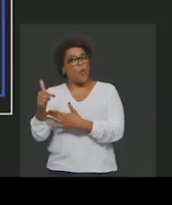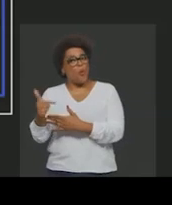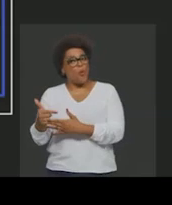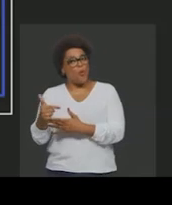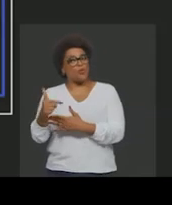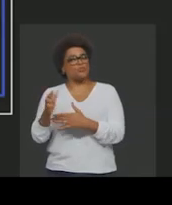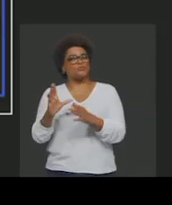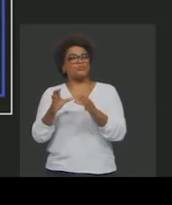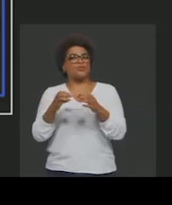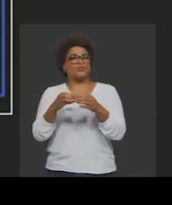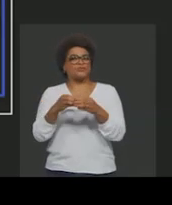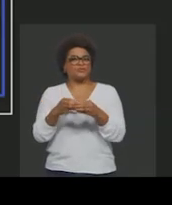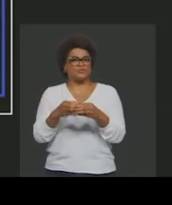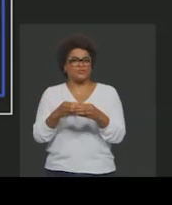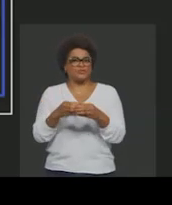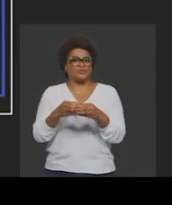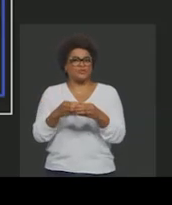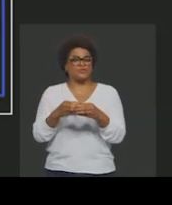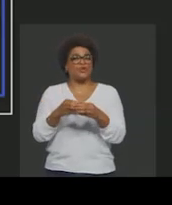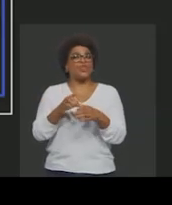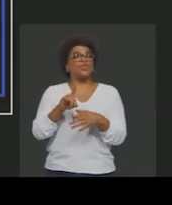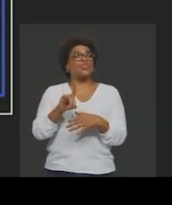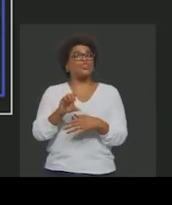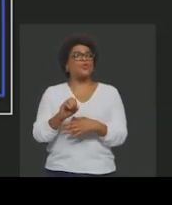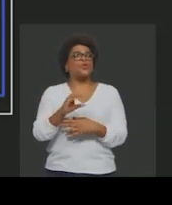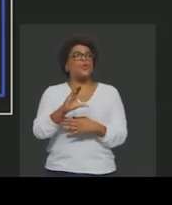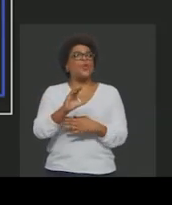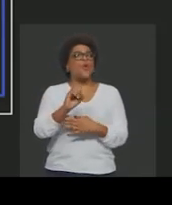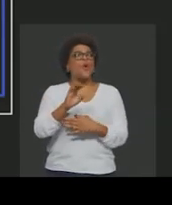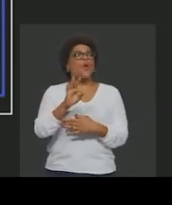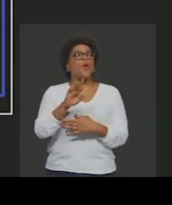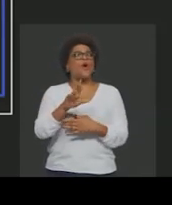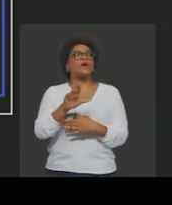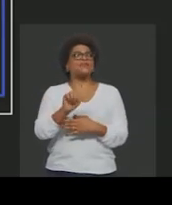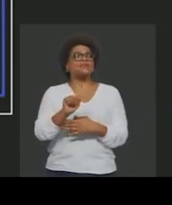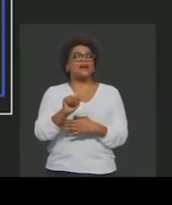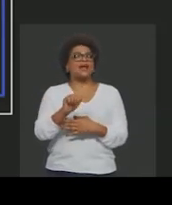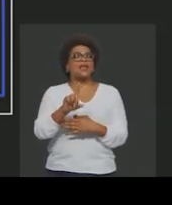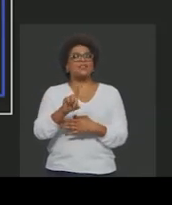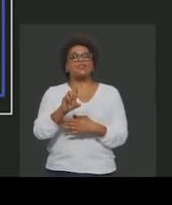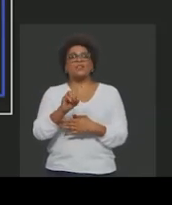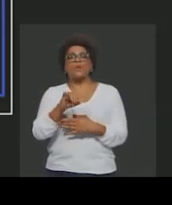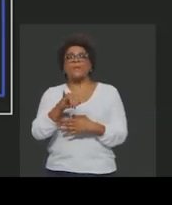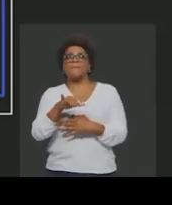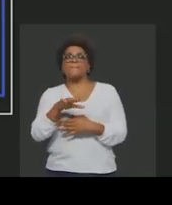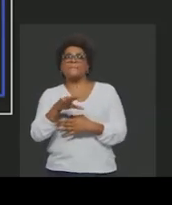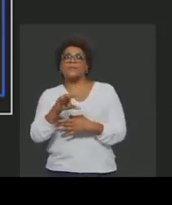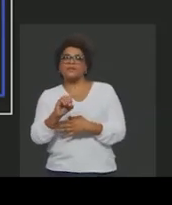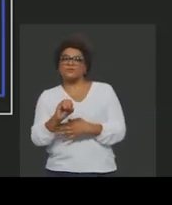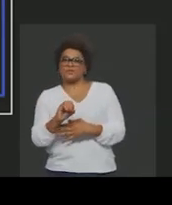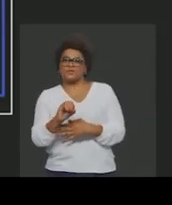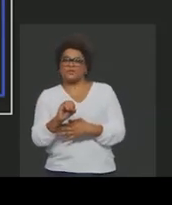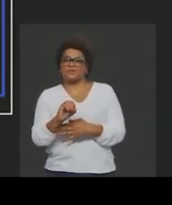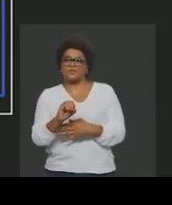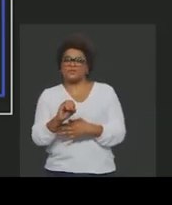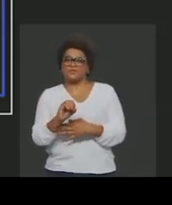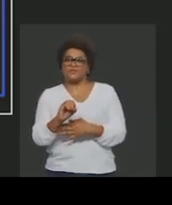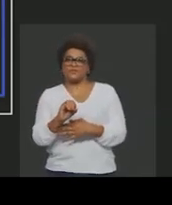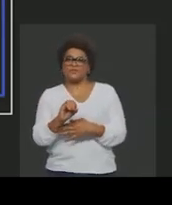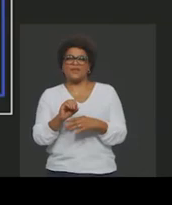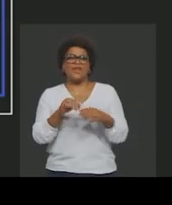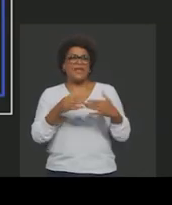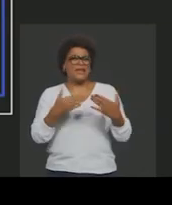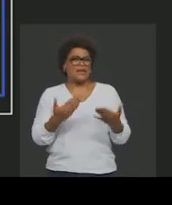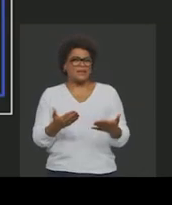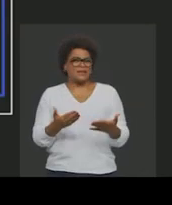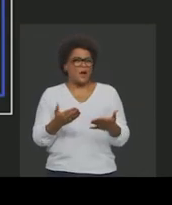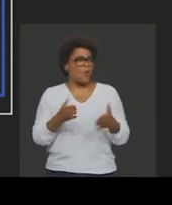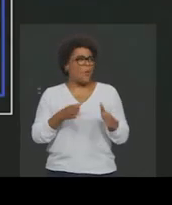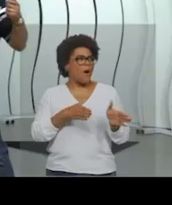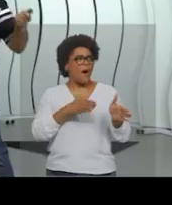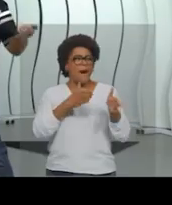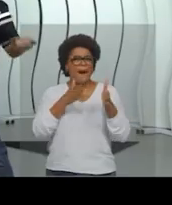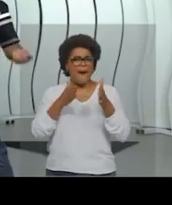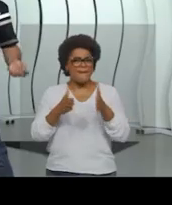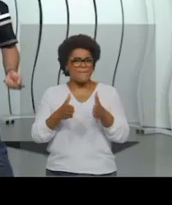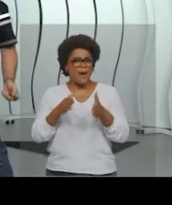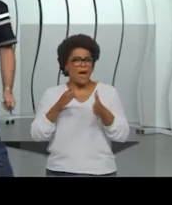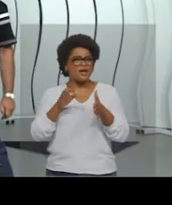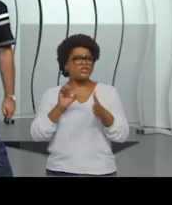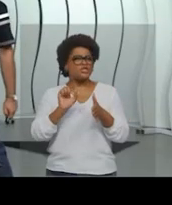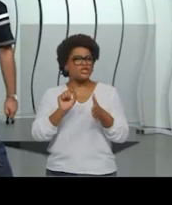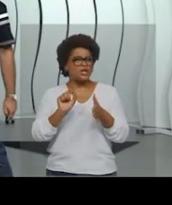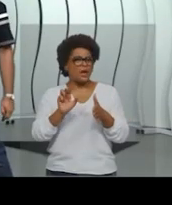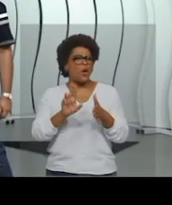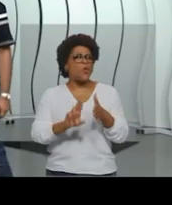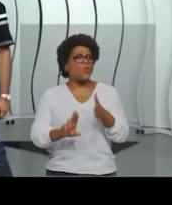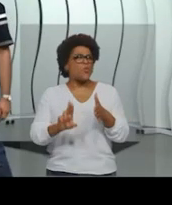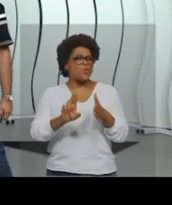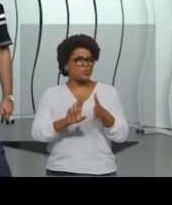o conjunto de chegada todo é o contradomínio. E o pedaço que foi efetivamente usado, vamos dizer